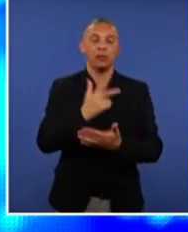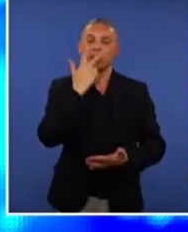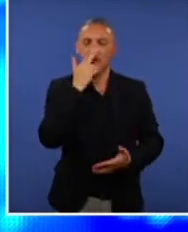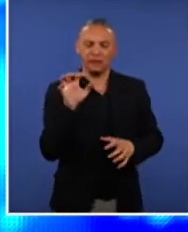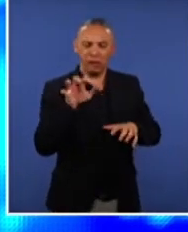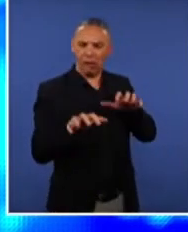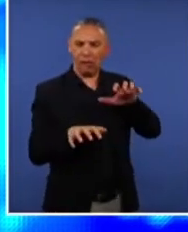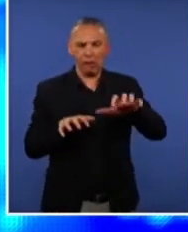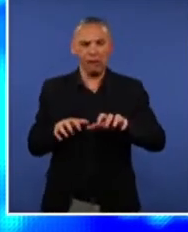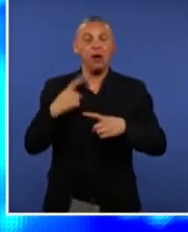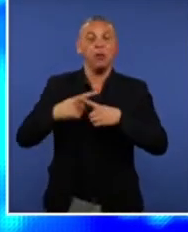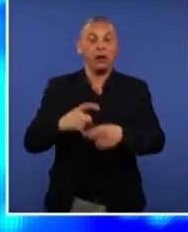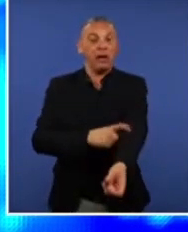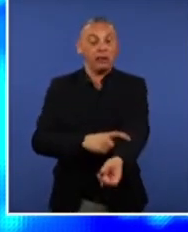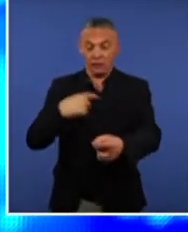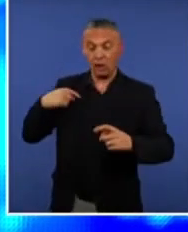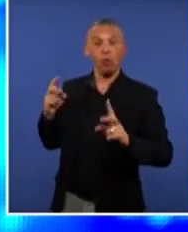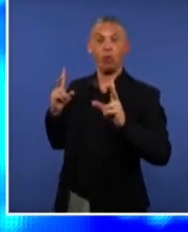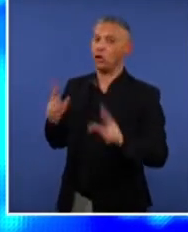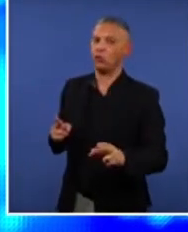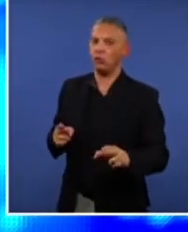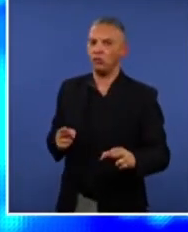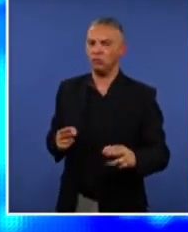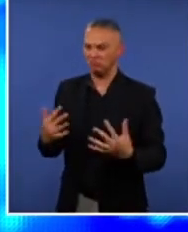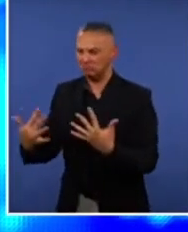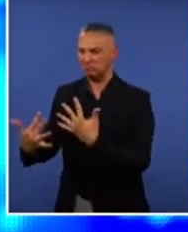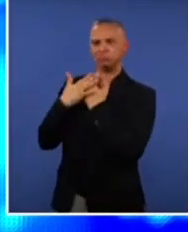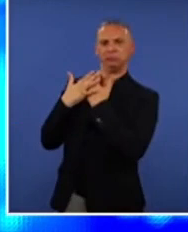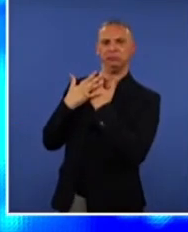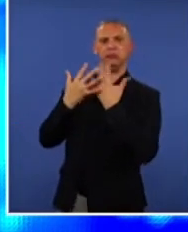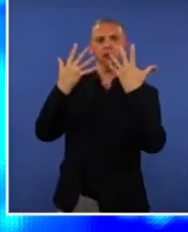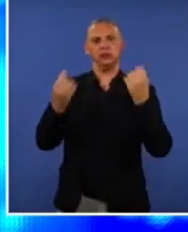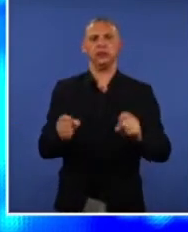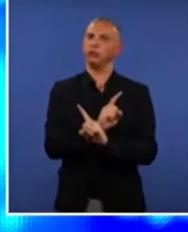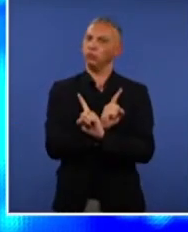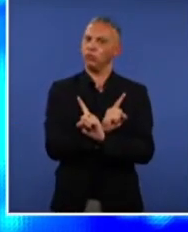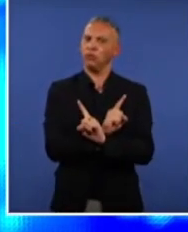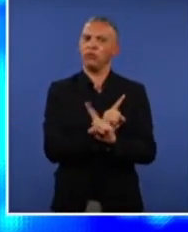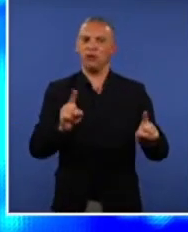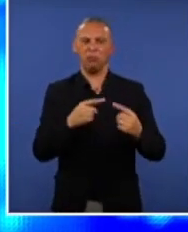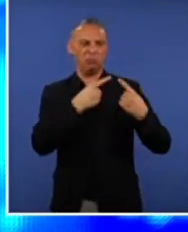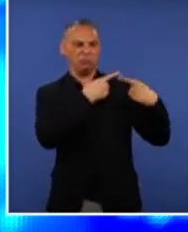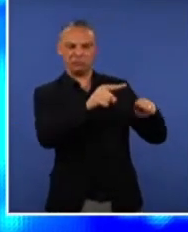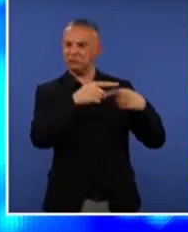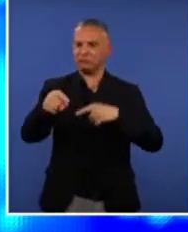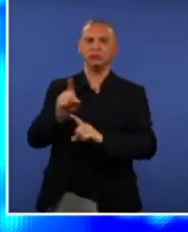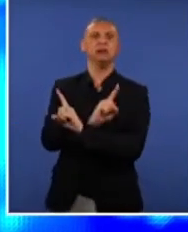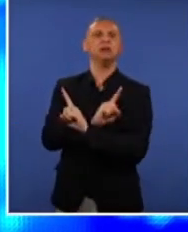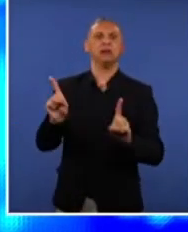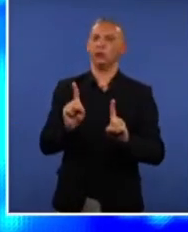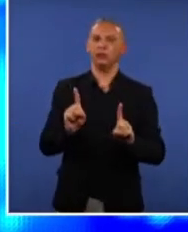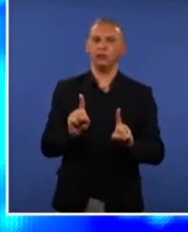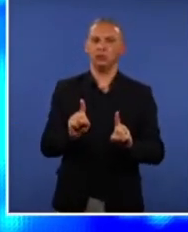sou uma delas. Eu não aceito esse tipo de comportamento e de xingamento, e acima de